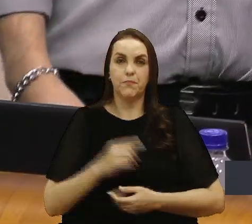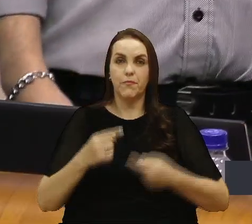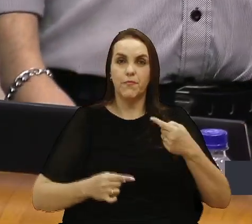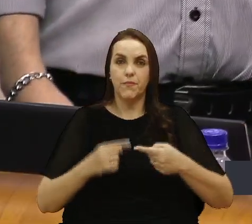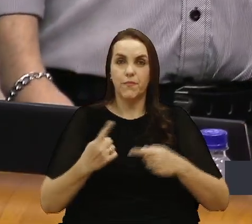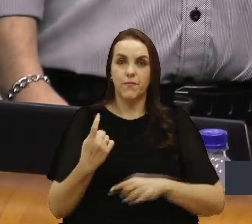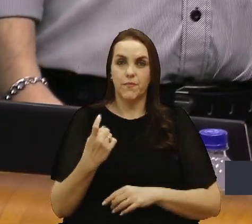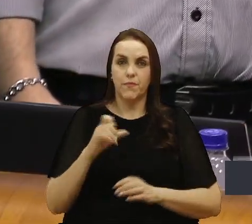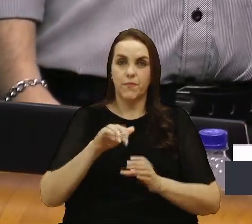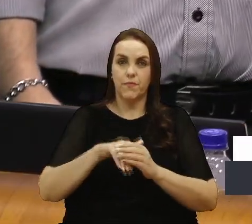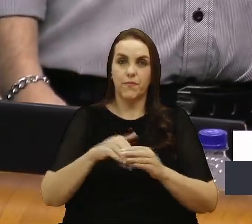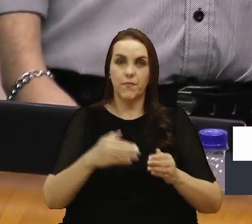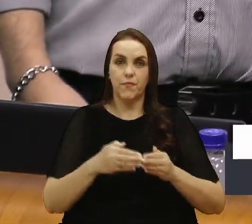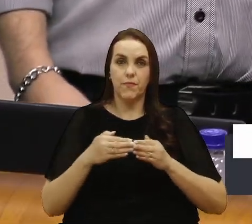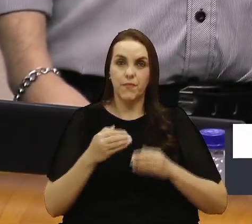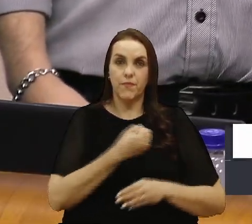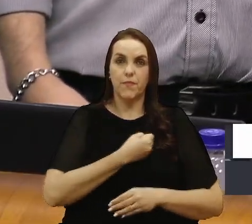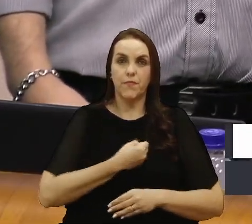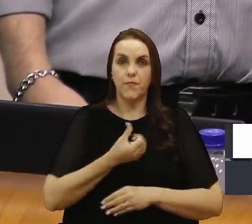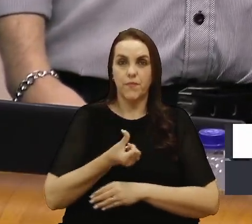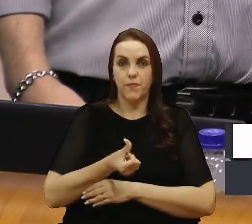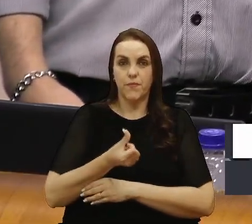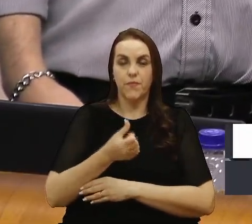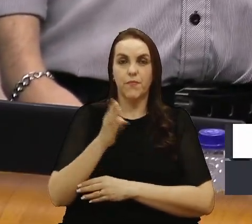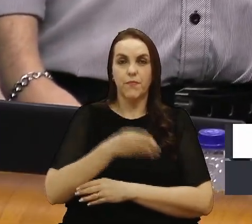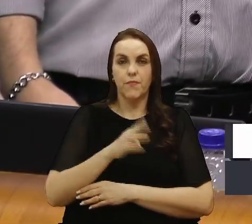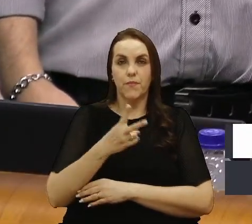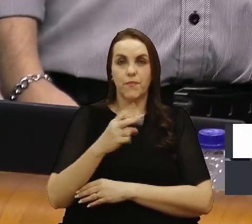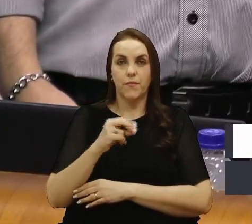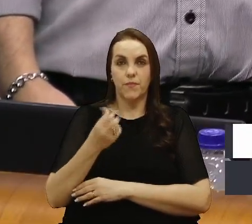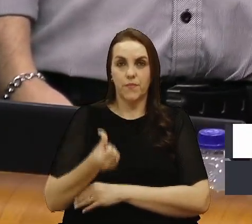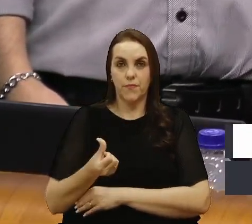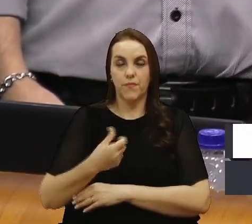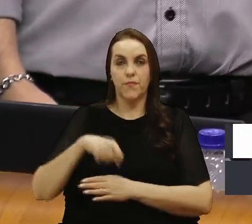única e votação, a moção número 6/2026, de autoria do vereador Lucas Carenhas.